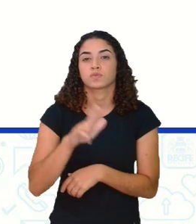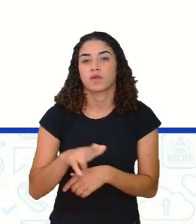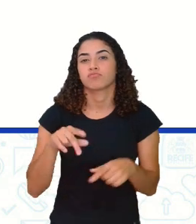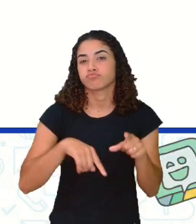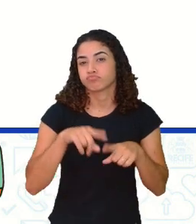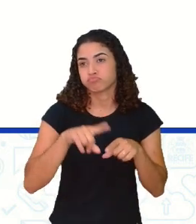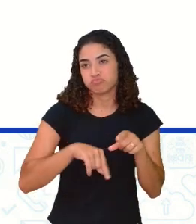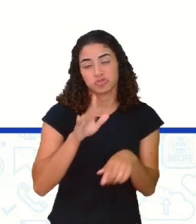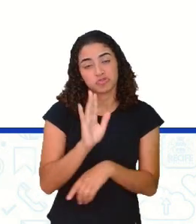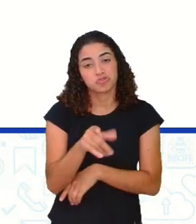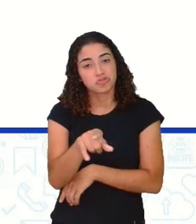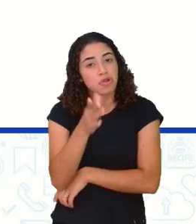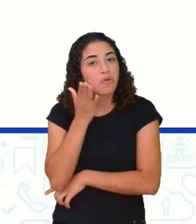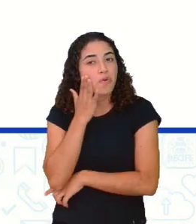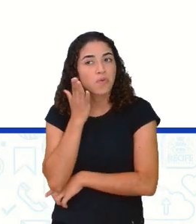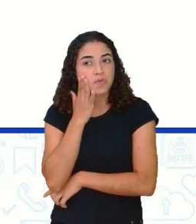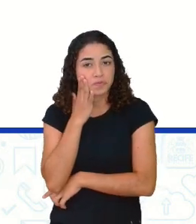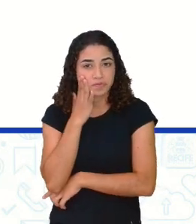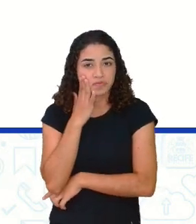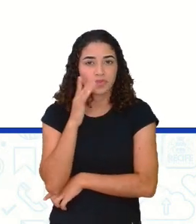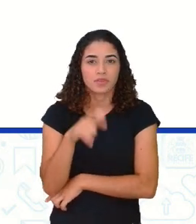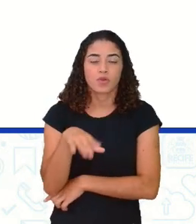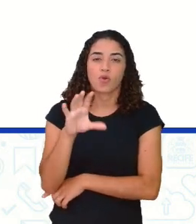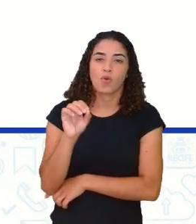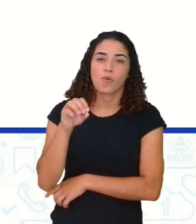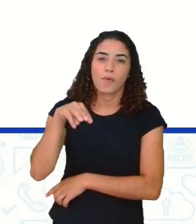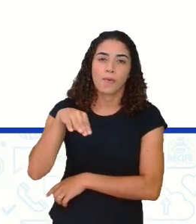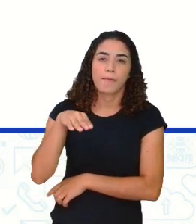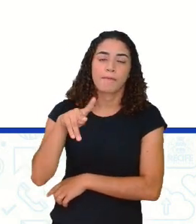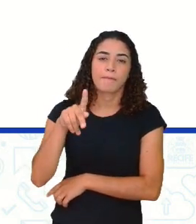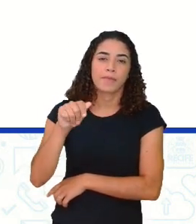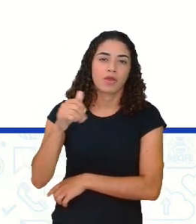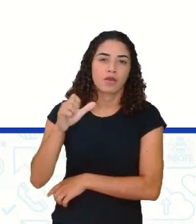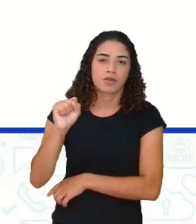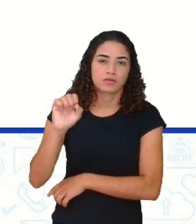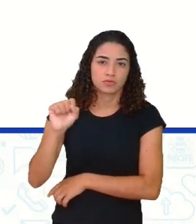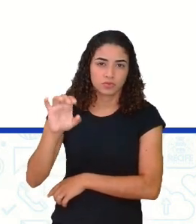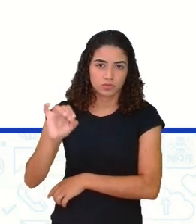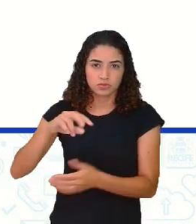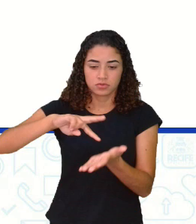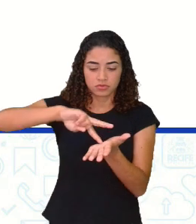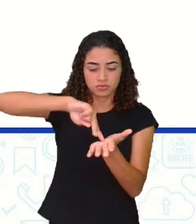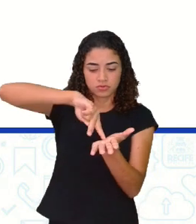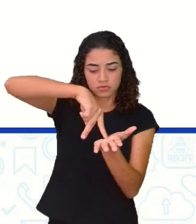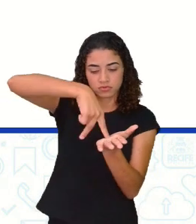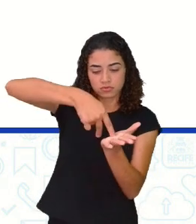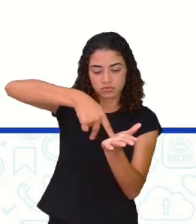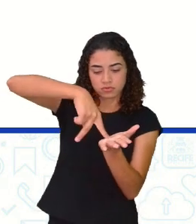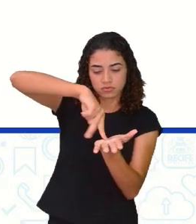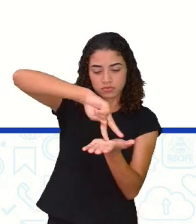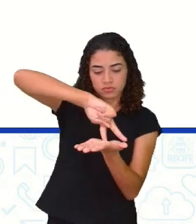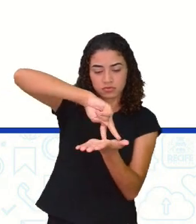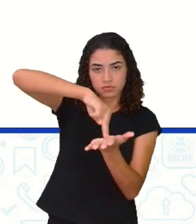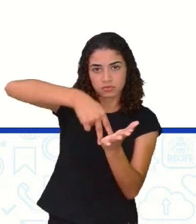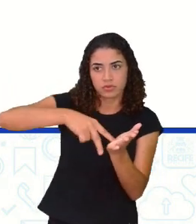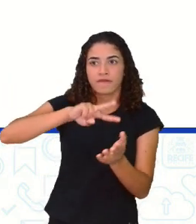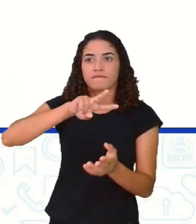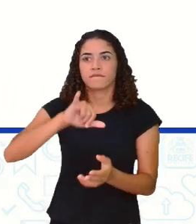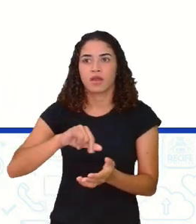vocês devem conhecer, chamado compasso. Aí vamos fazer um